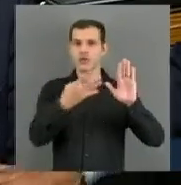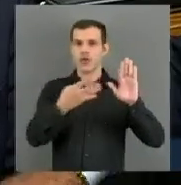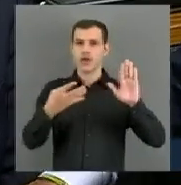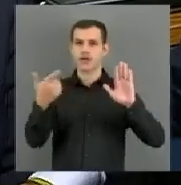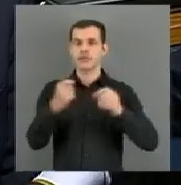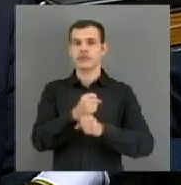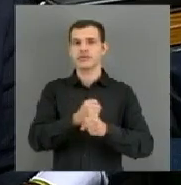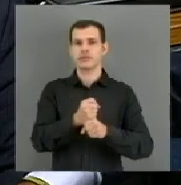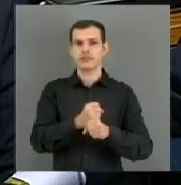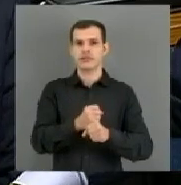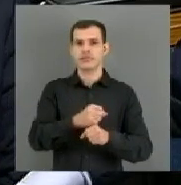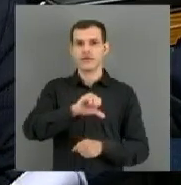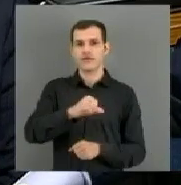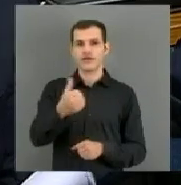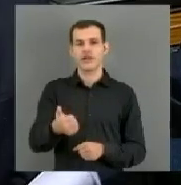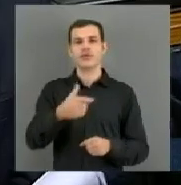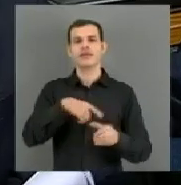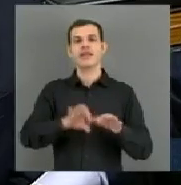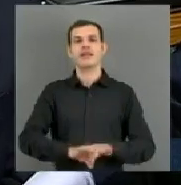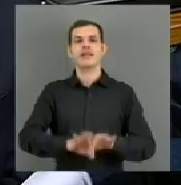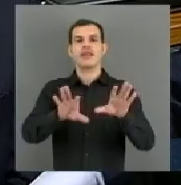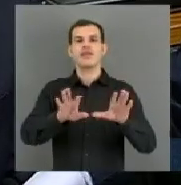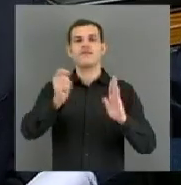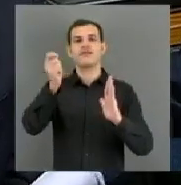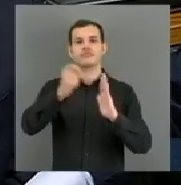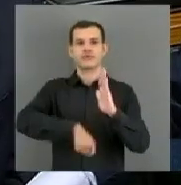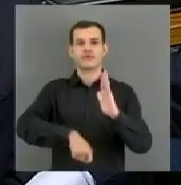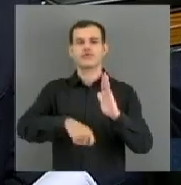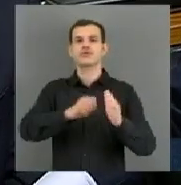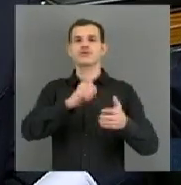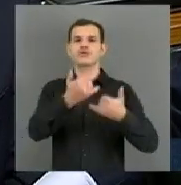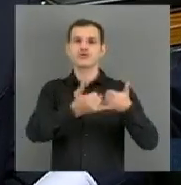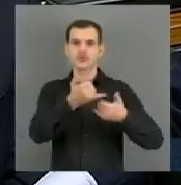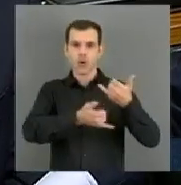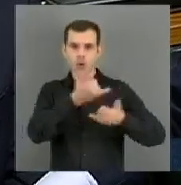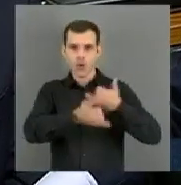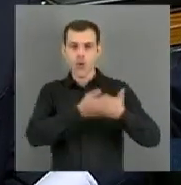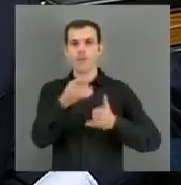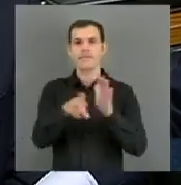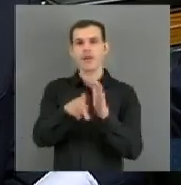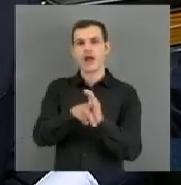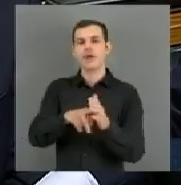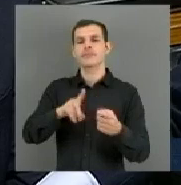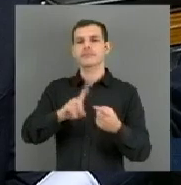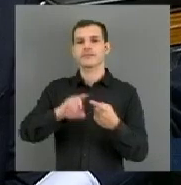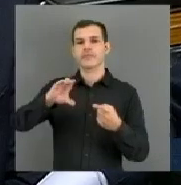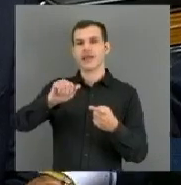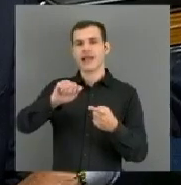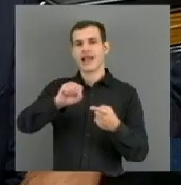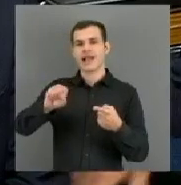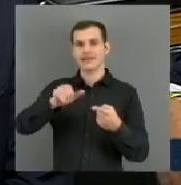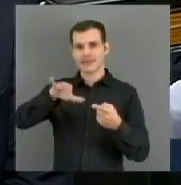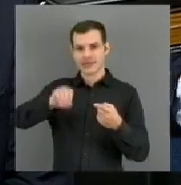que libera os jogos de cassino, bingo, vídeo, bingos e jogo do bicho no